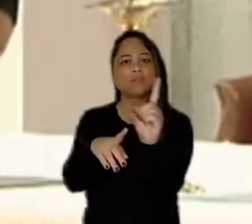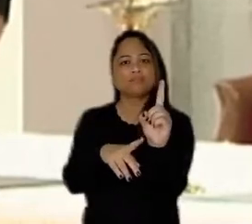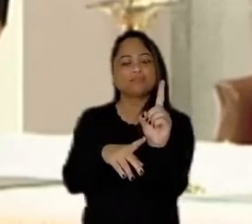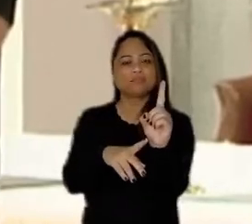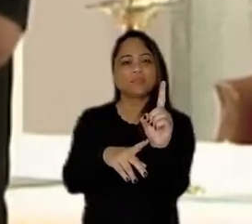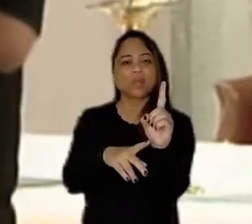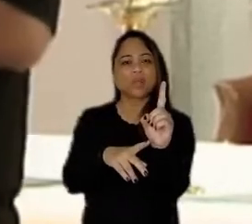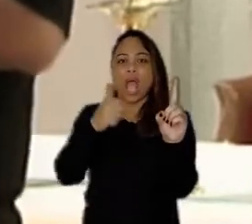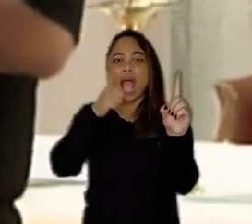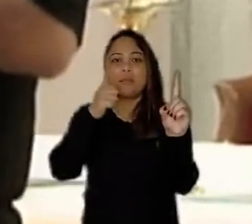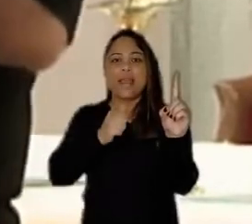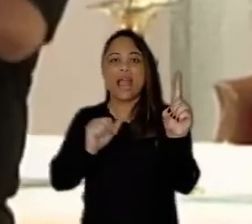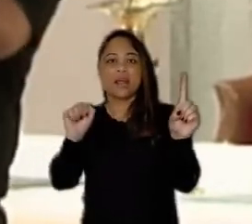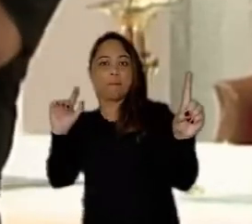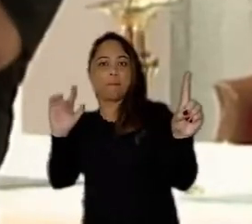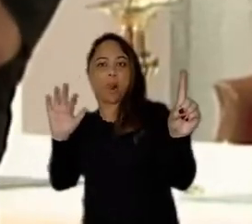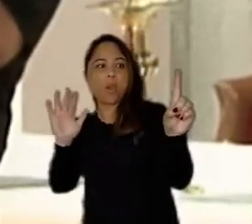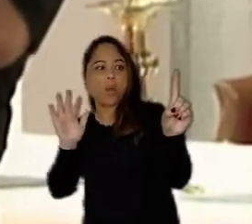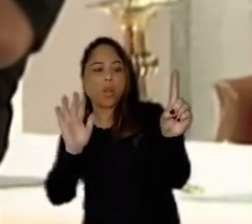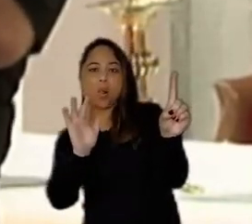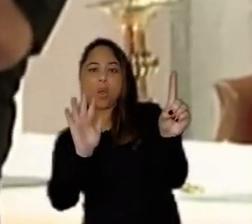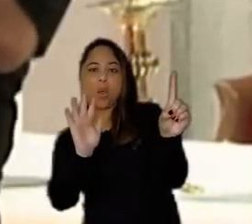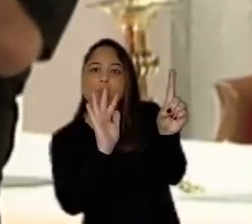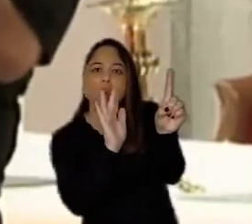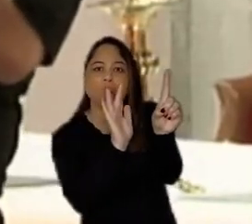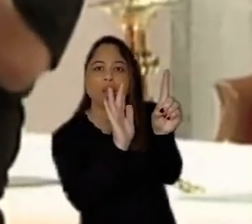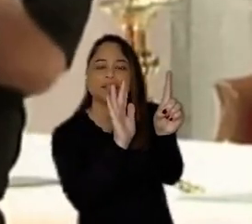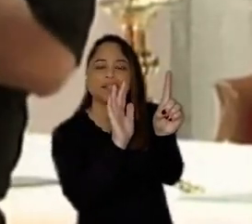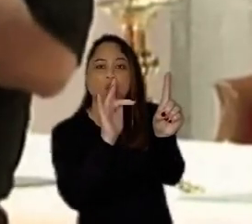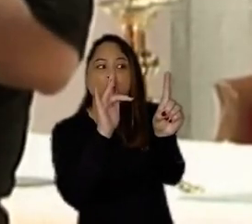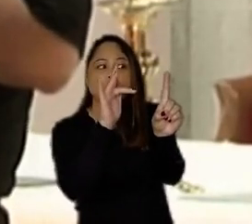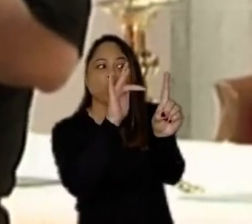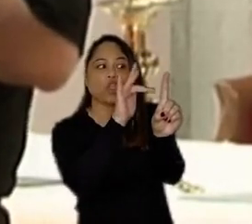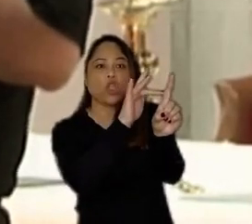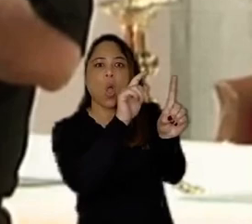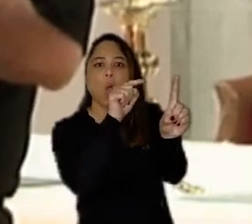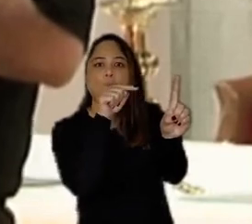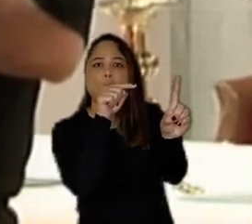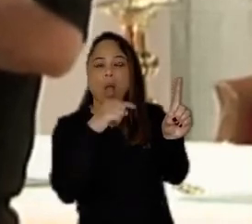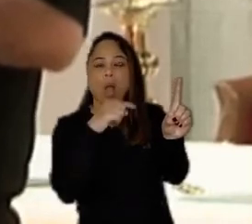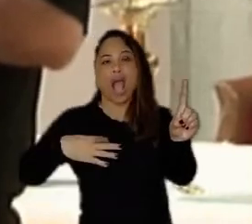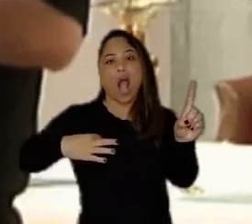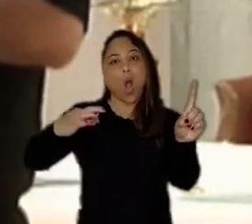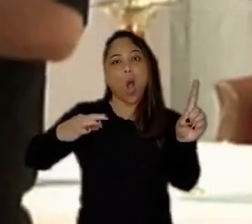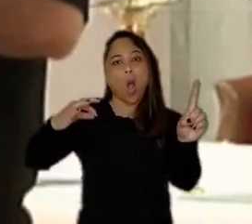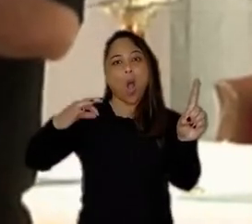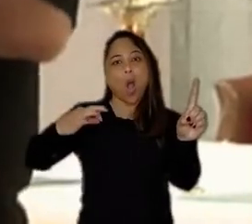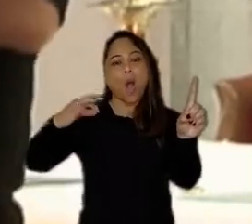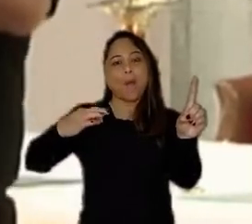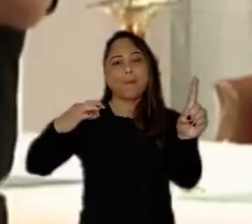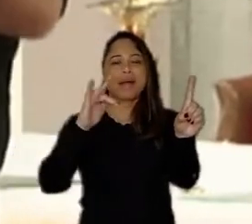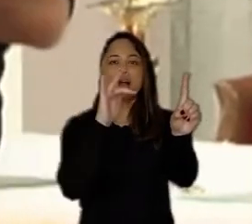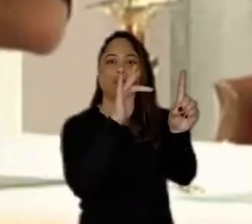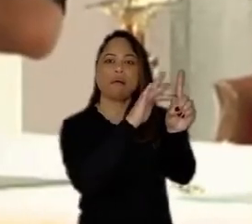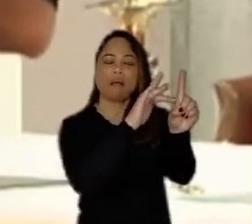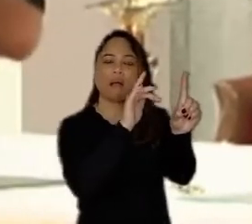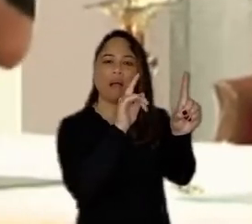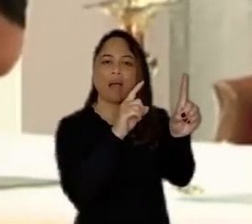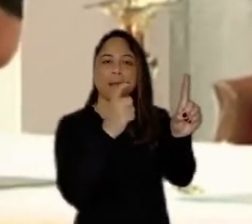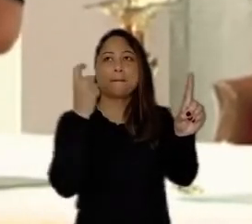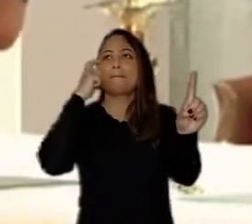misturou-se no meio da multidão e por detrás tocou na orla do manto,